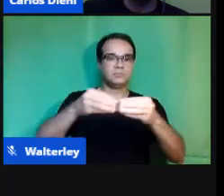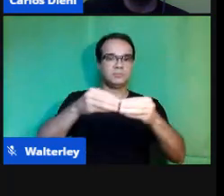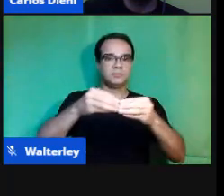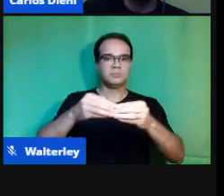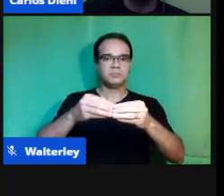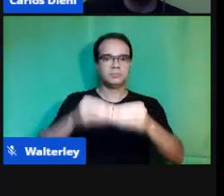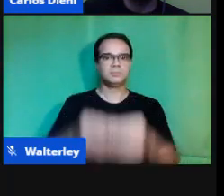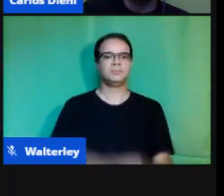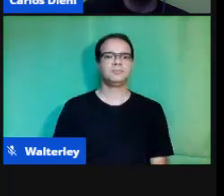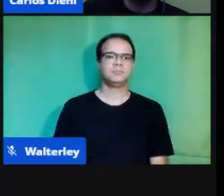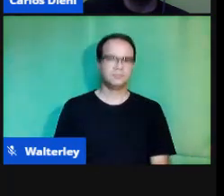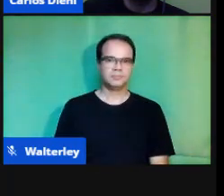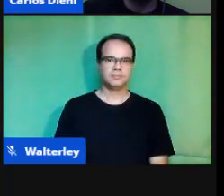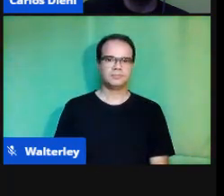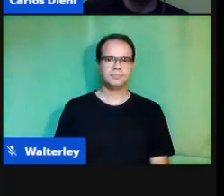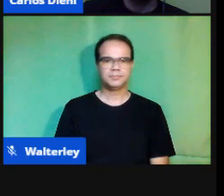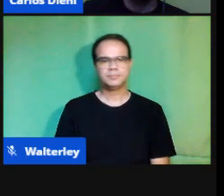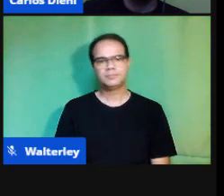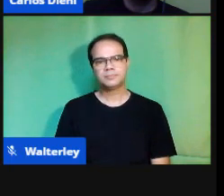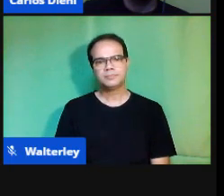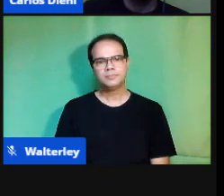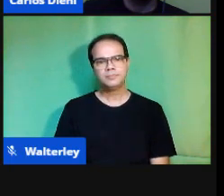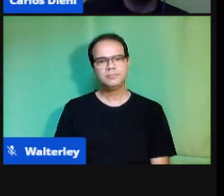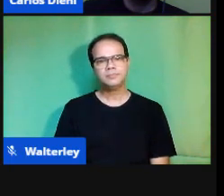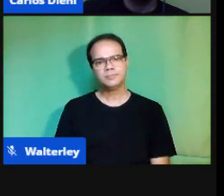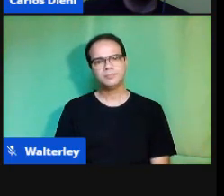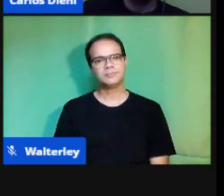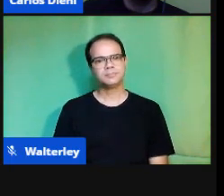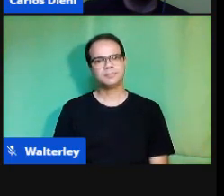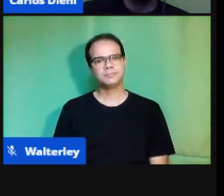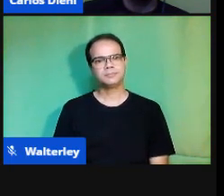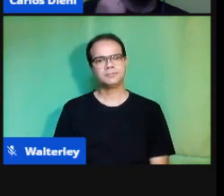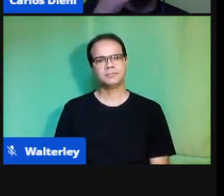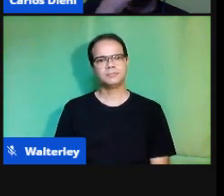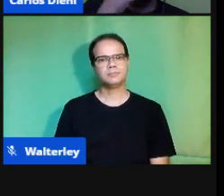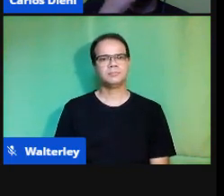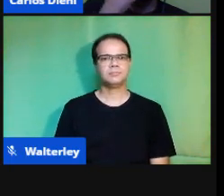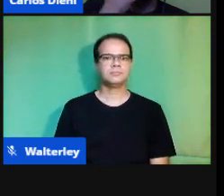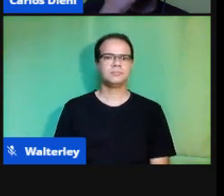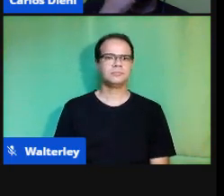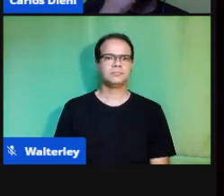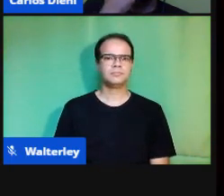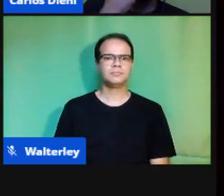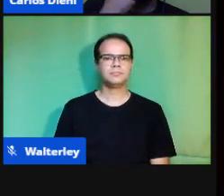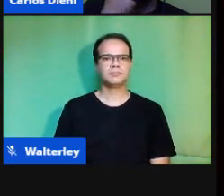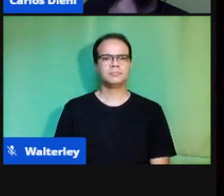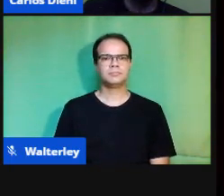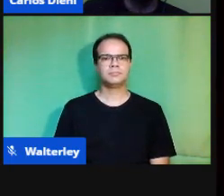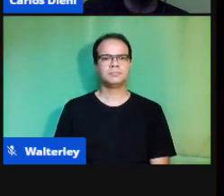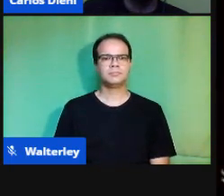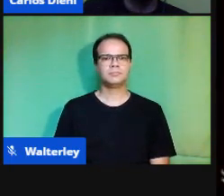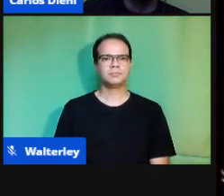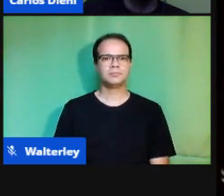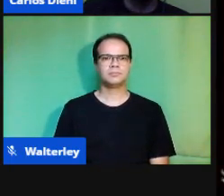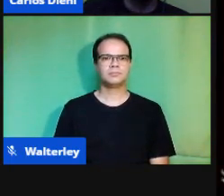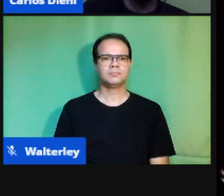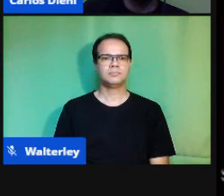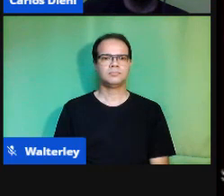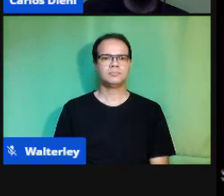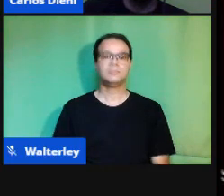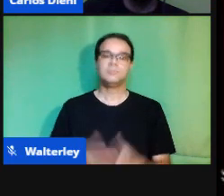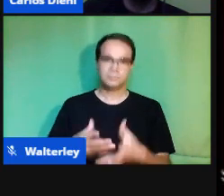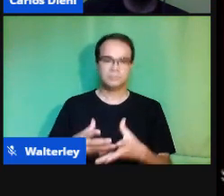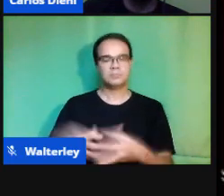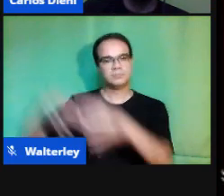Quiniquinal, Cadivel, Guarani, Aticum, Ofaié, Camba. A migração Campo